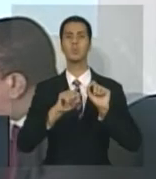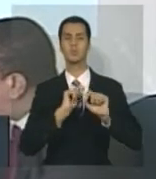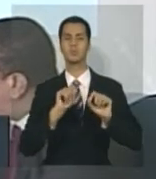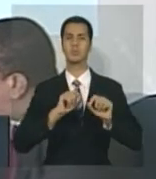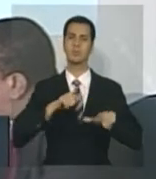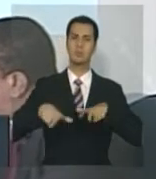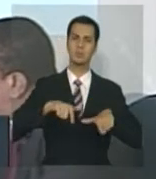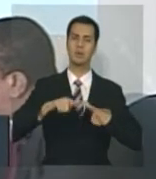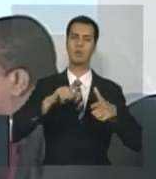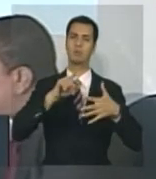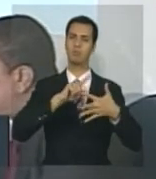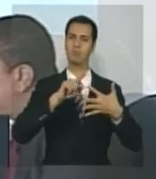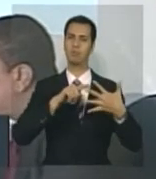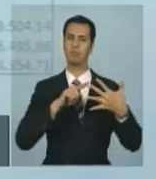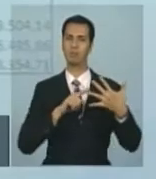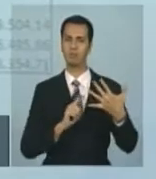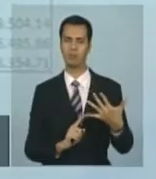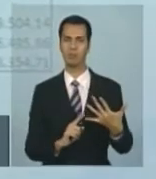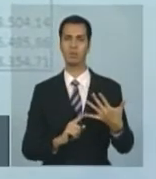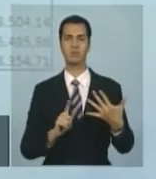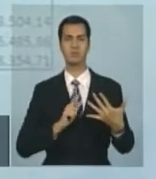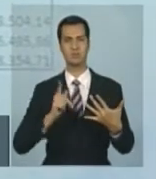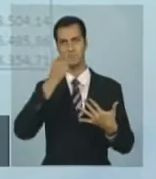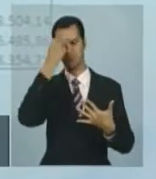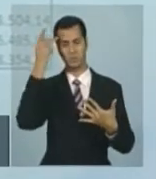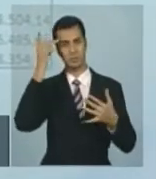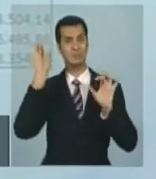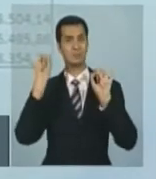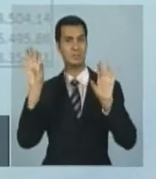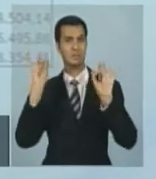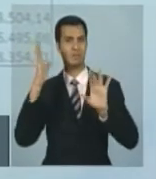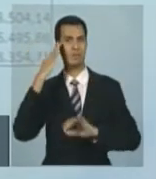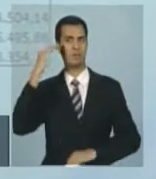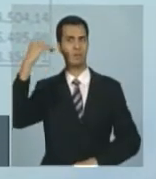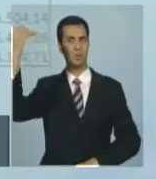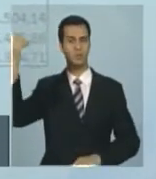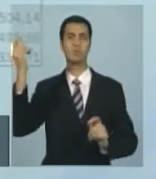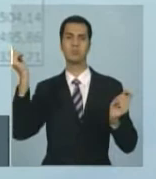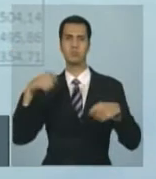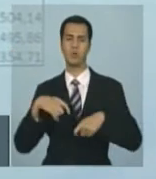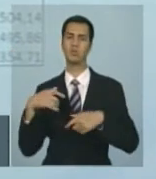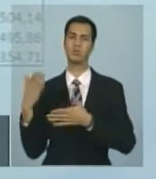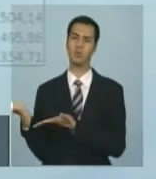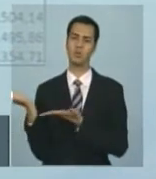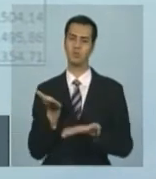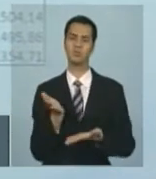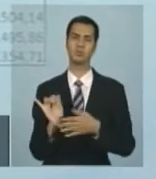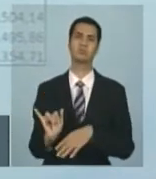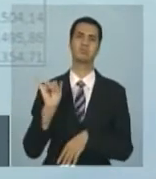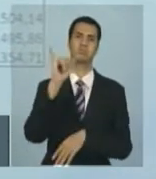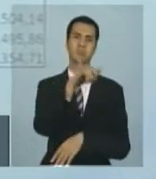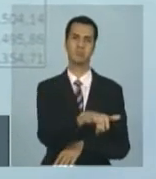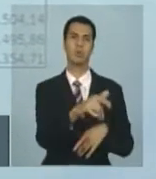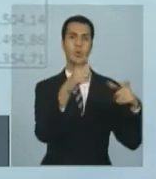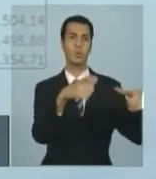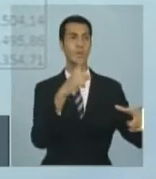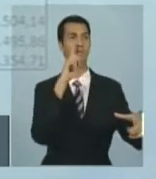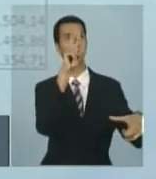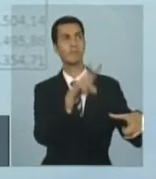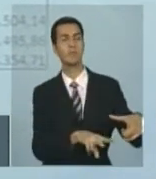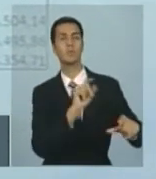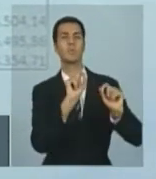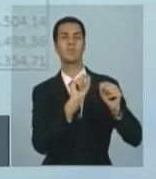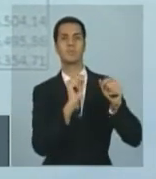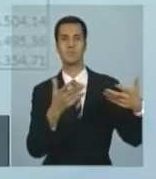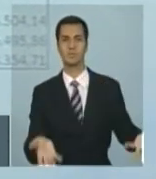do deslocamento de especialistas quando da ocorrência de desastres naturais, recuperação de